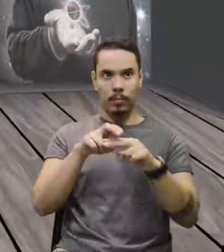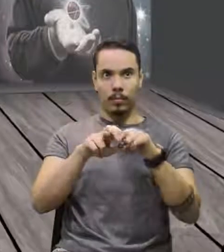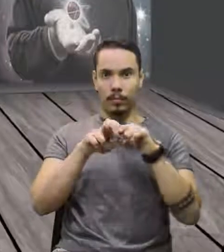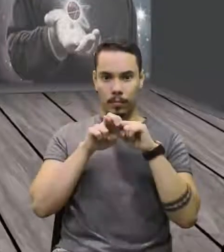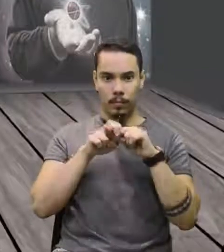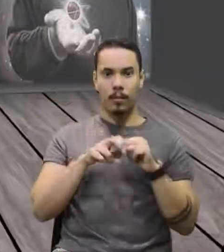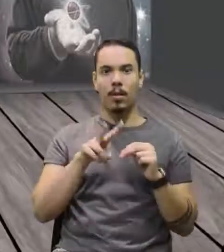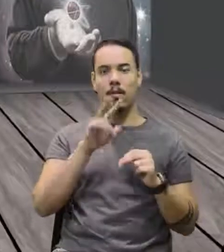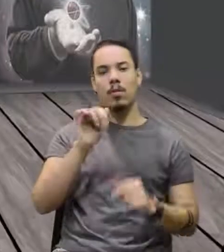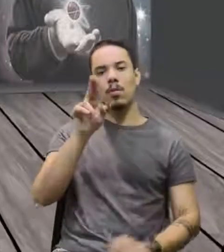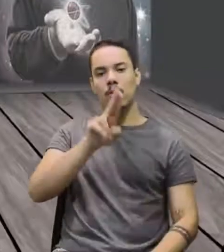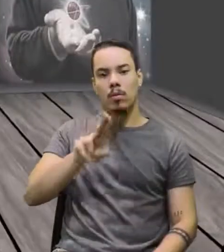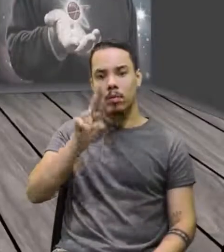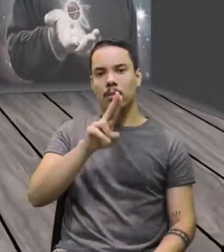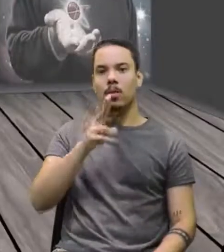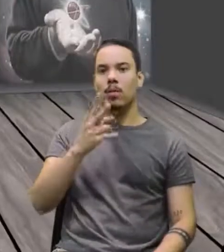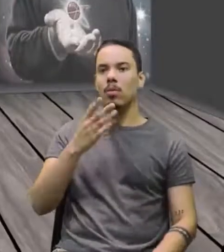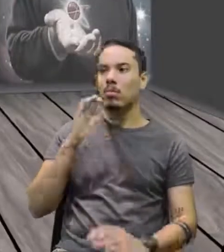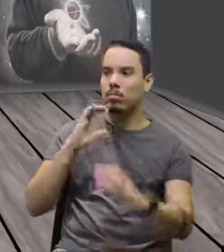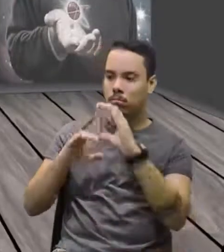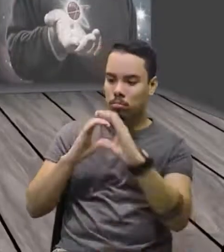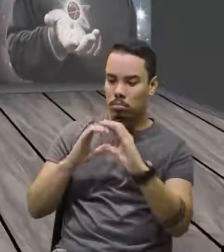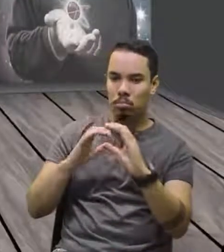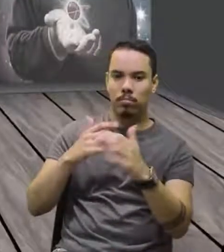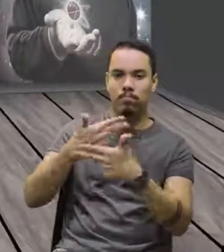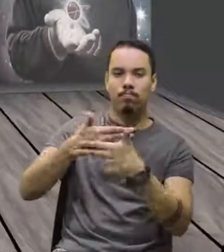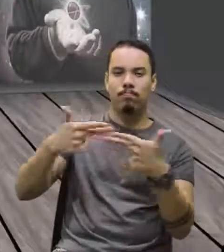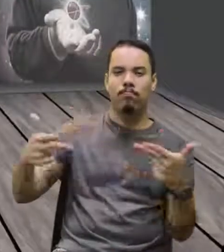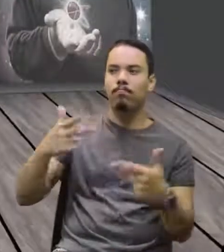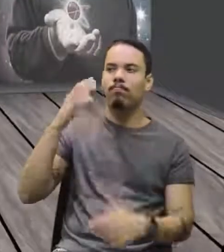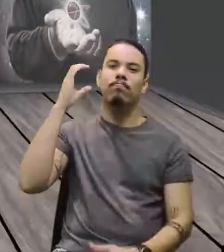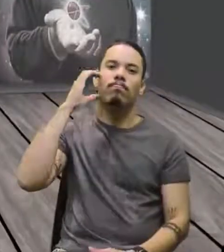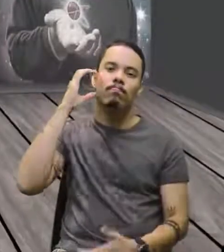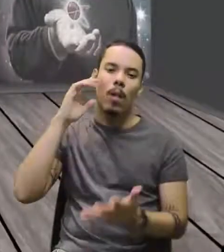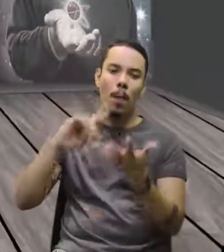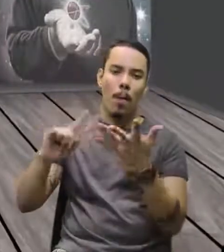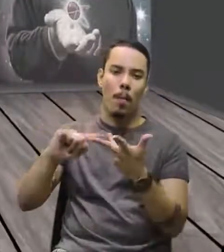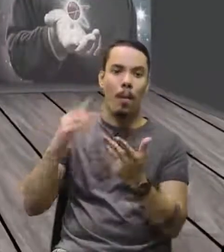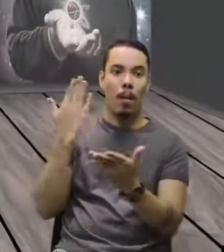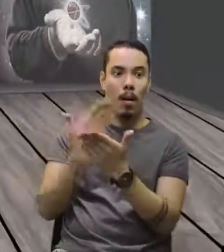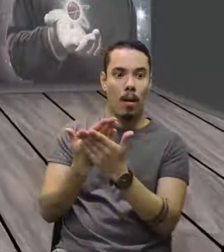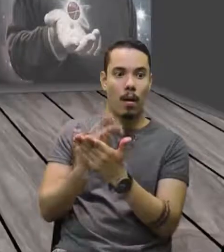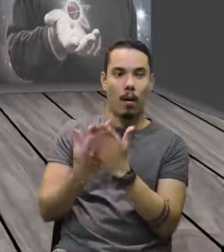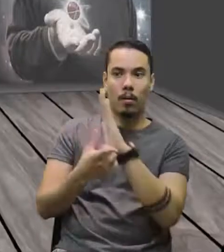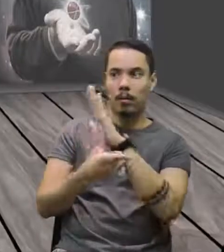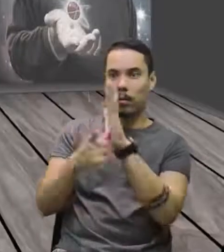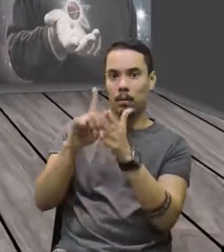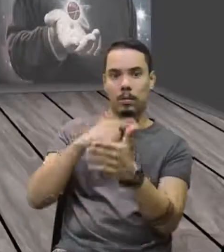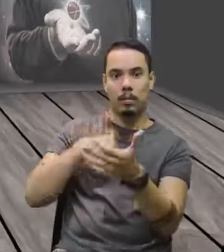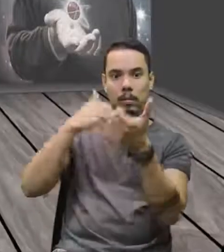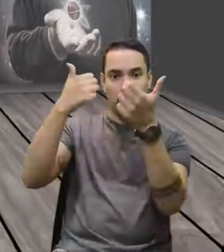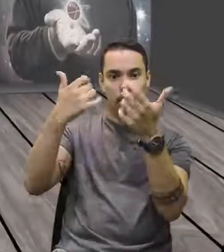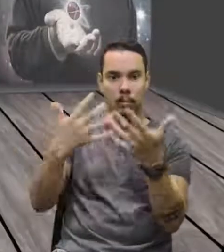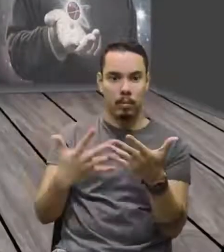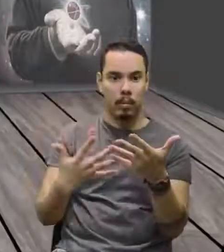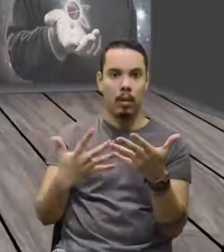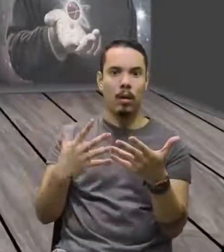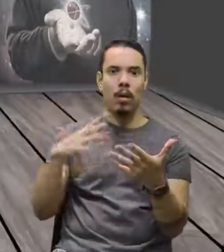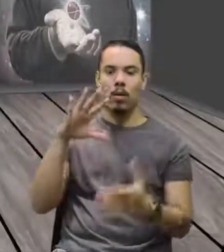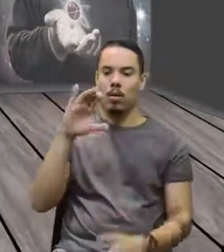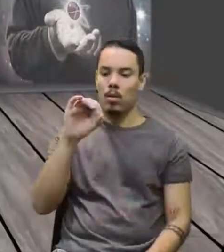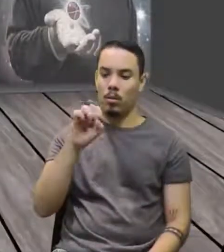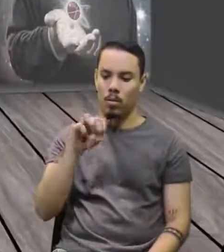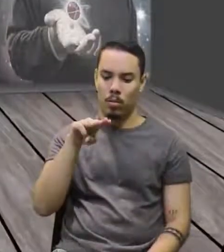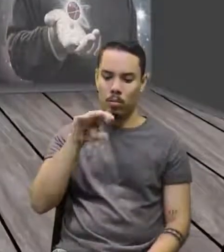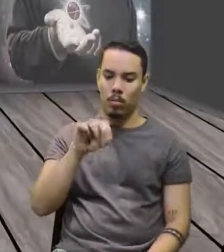nós utilizamos em meios de comunicação, nós vimos até na aula anterior sobre o capacitor, sobre o cosmonauta que estava lá na